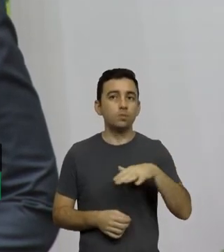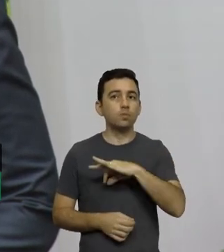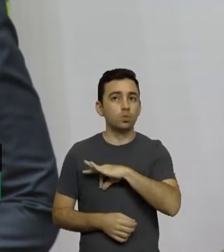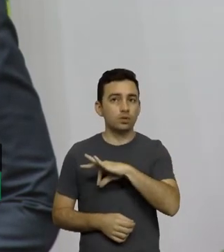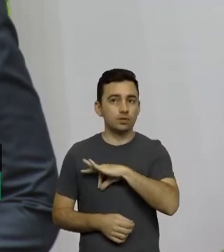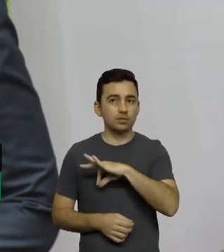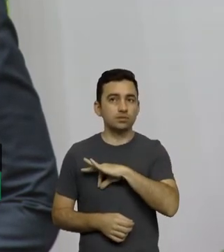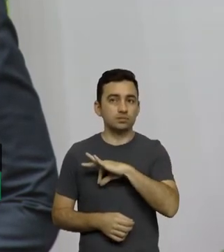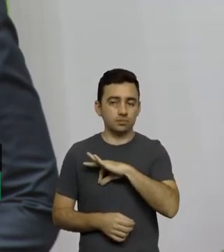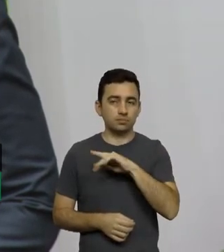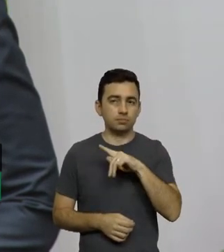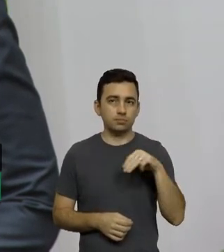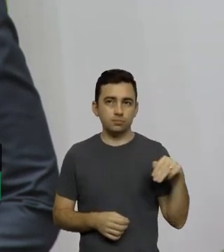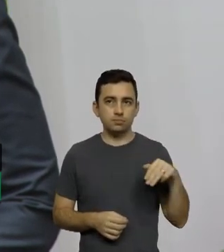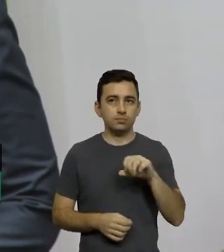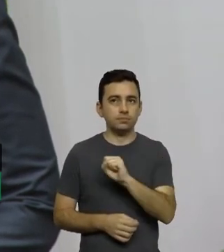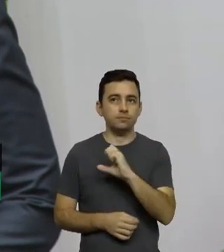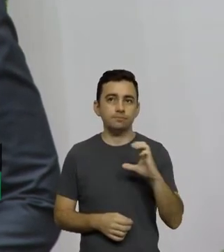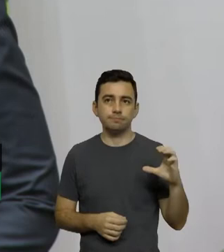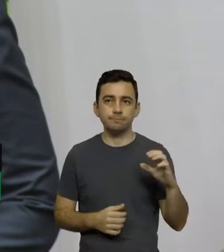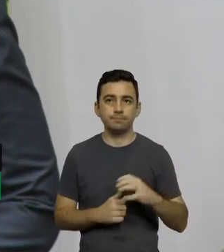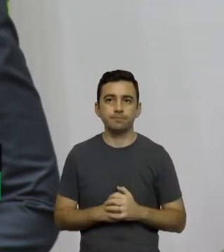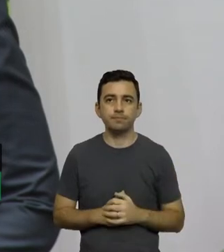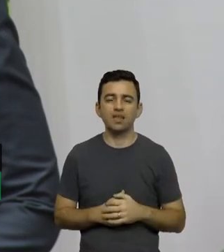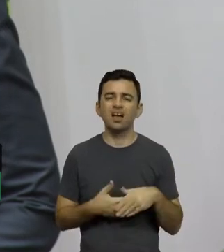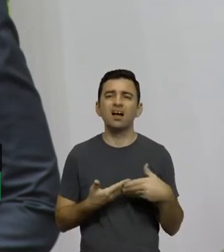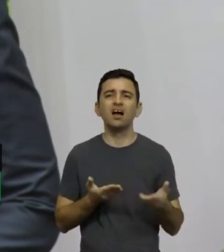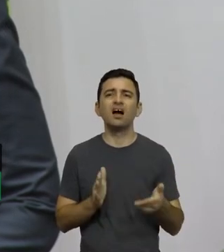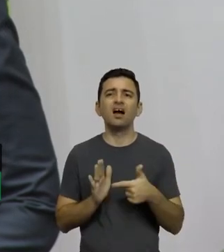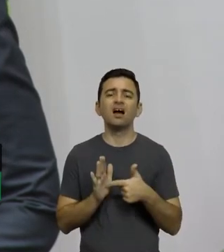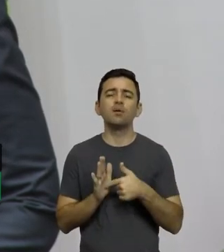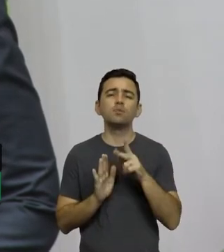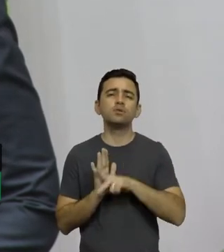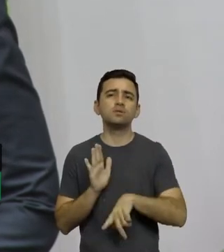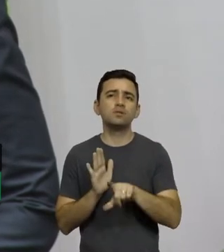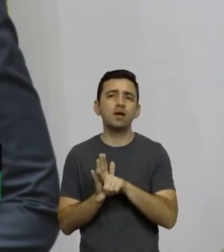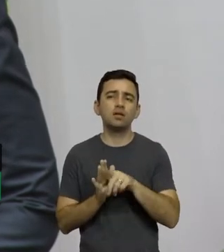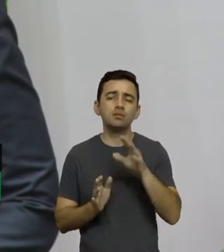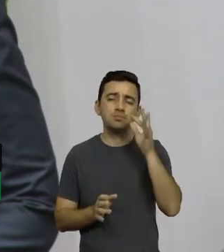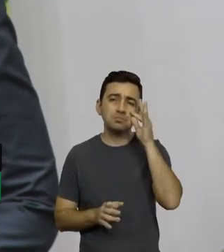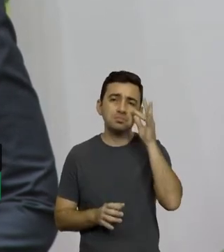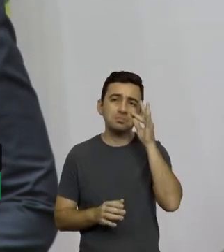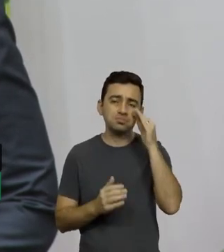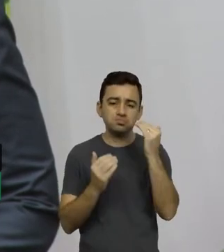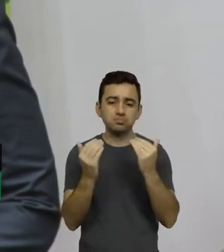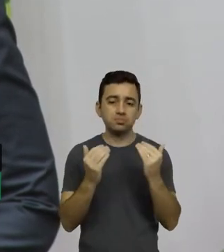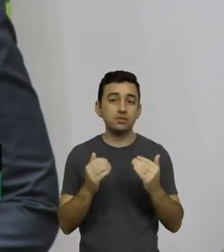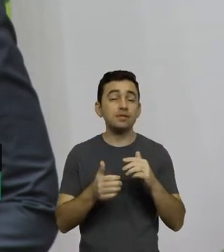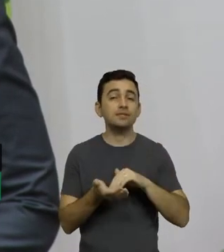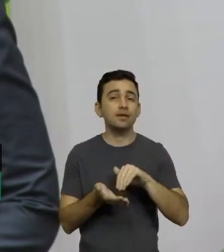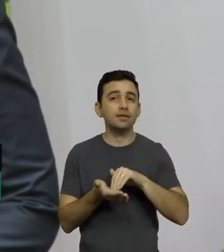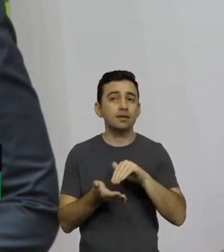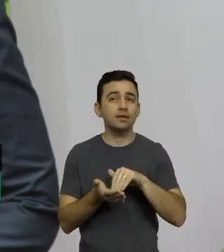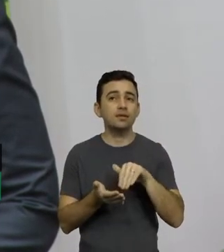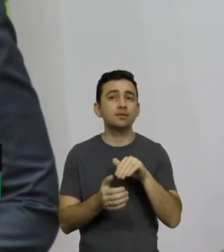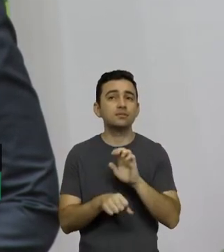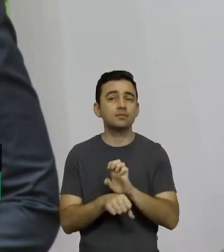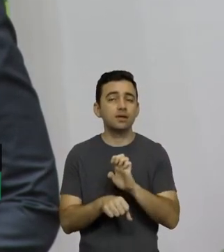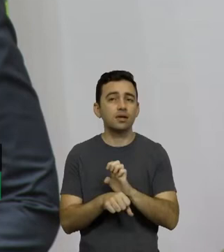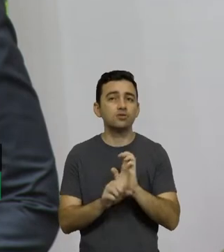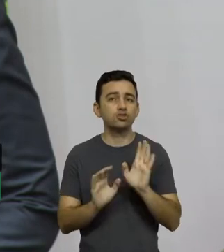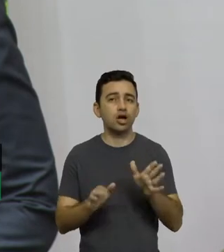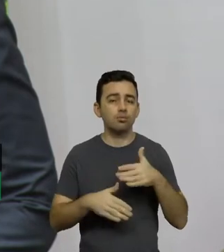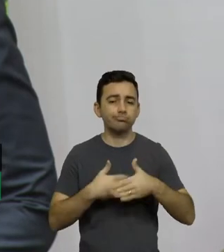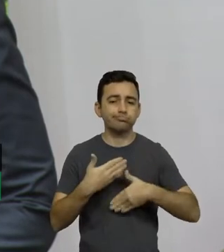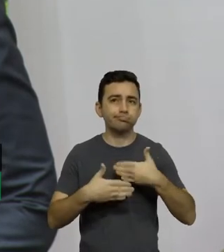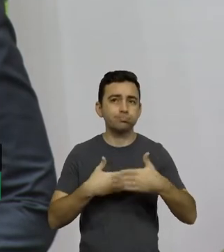estado de Santa Catarina. E a minuta do projeto de lei está sendo apreciada pelas secretarias de estados competentes segundo o trâmite